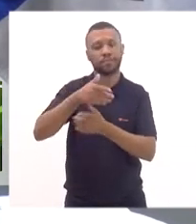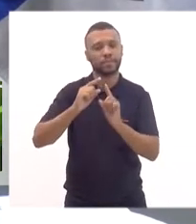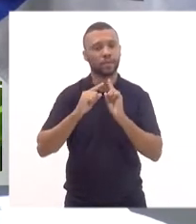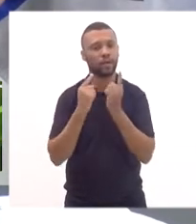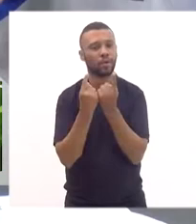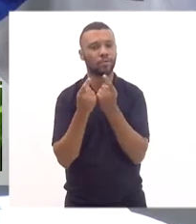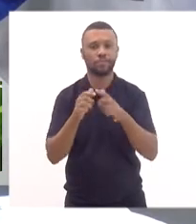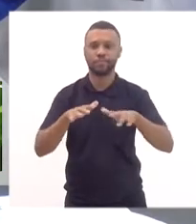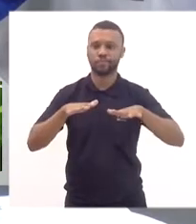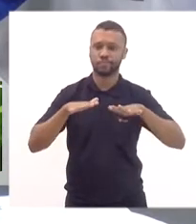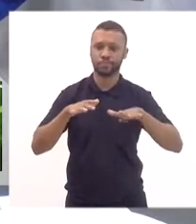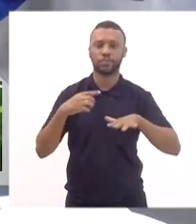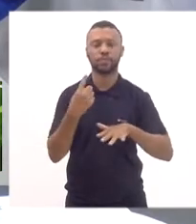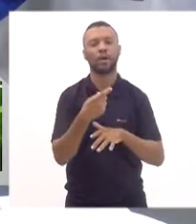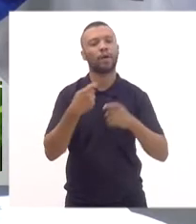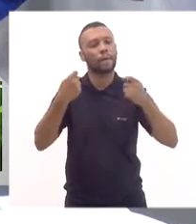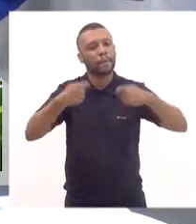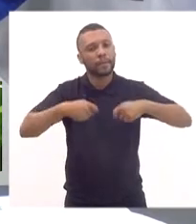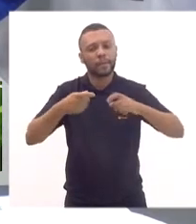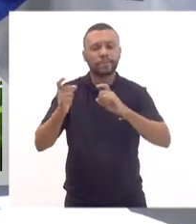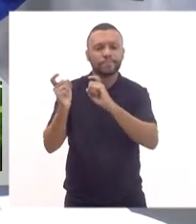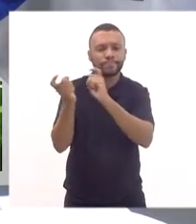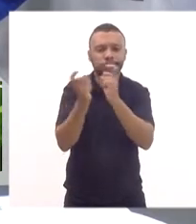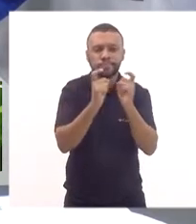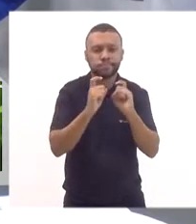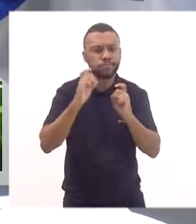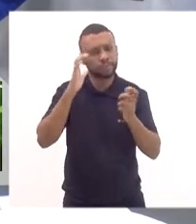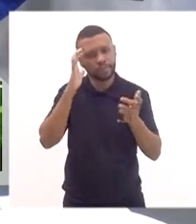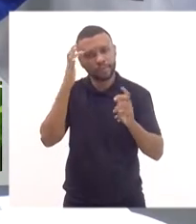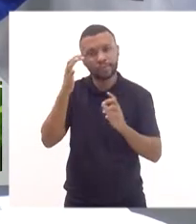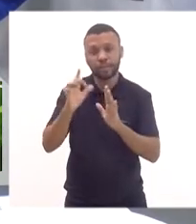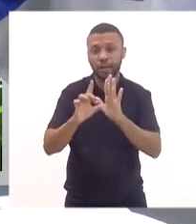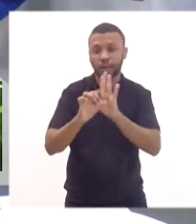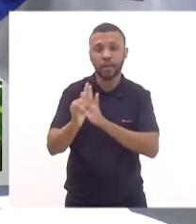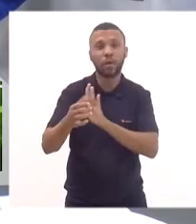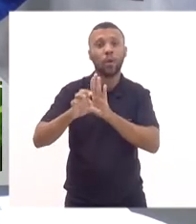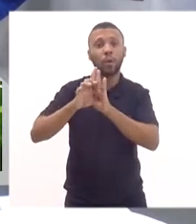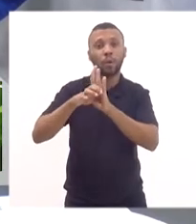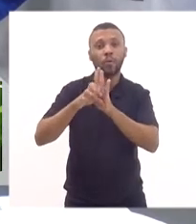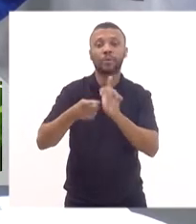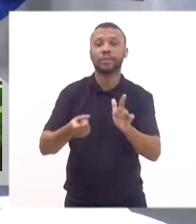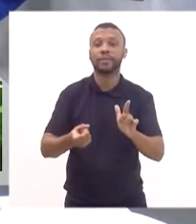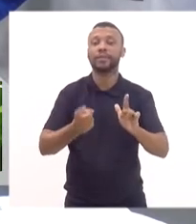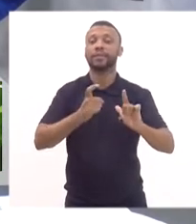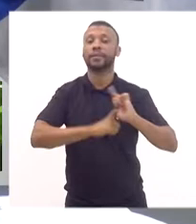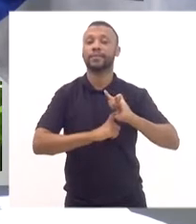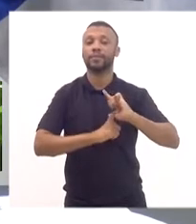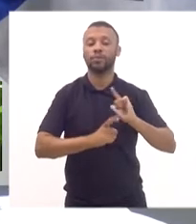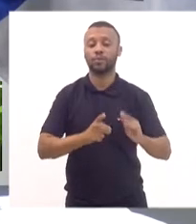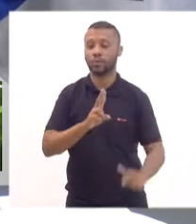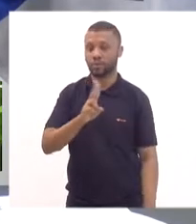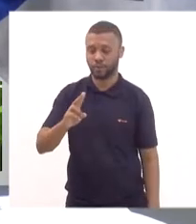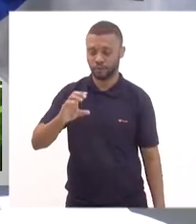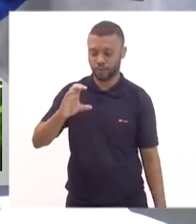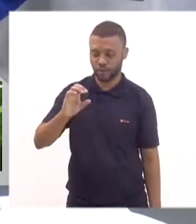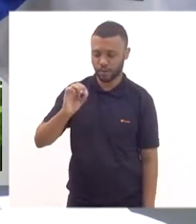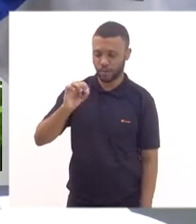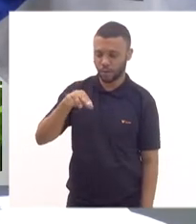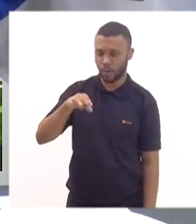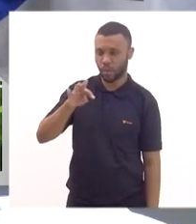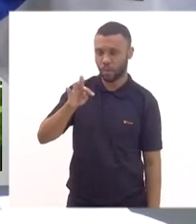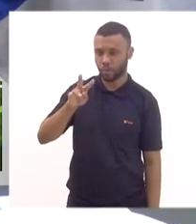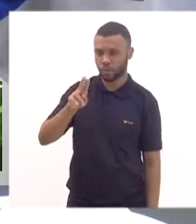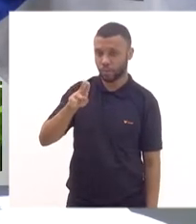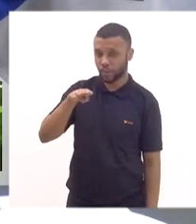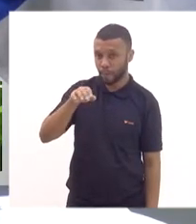que precisamos definir em lei o conceito de devedor quanto mais. Né? Que se a